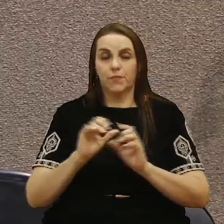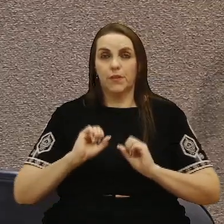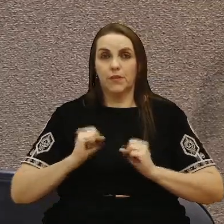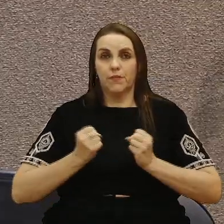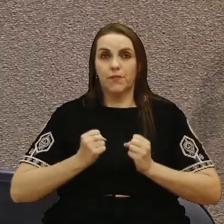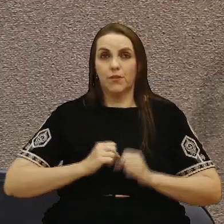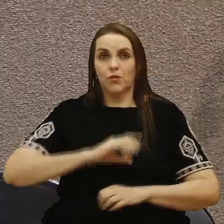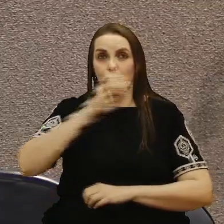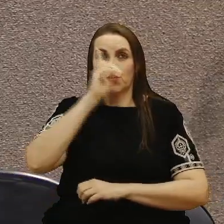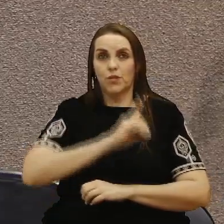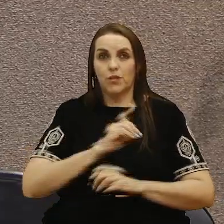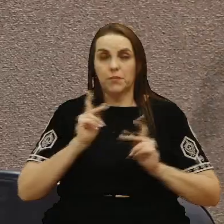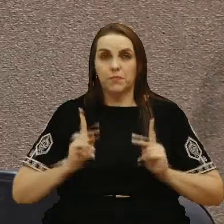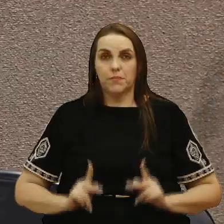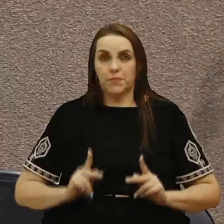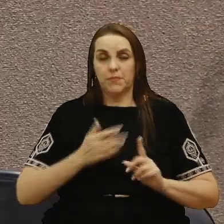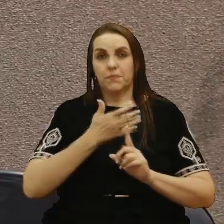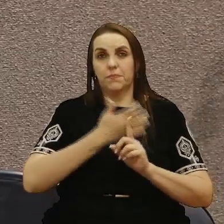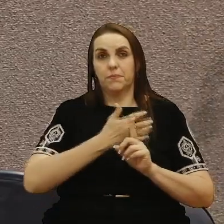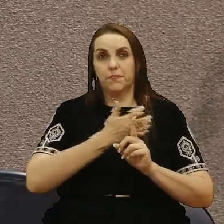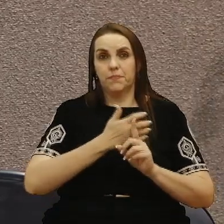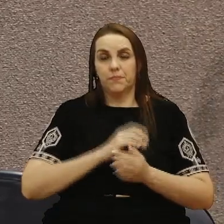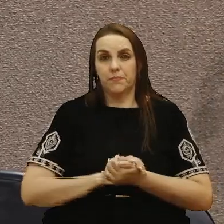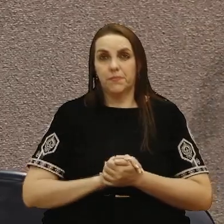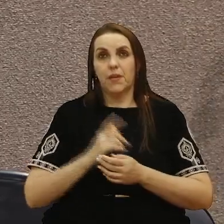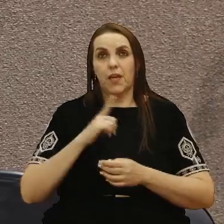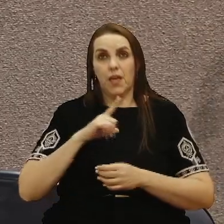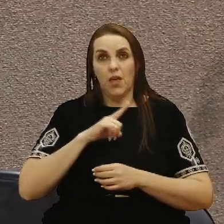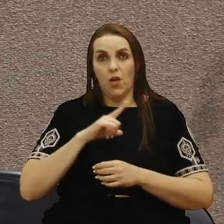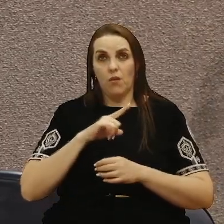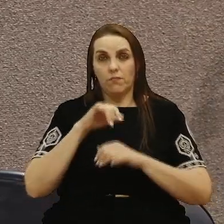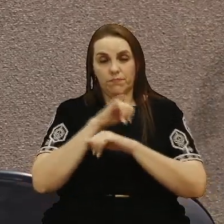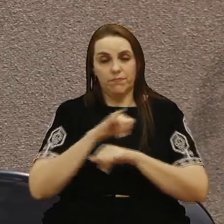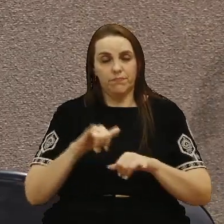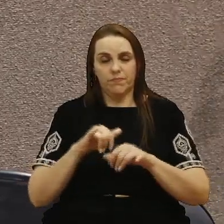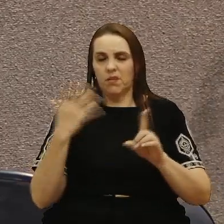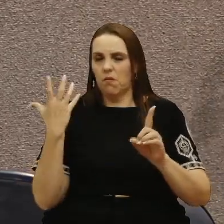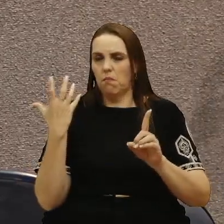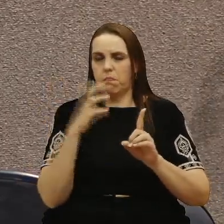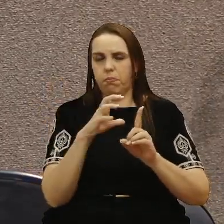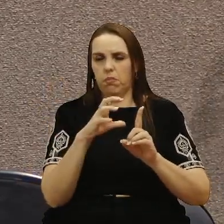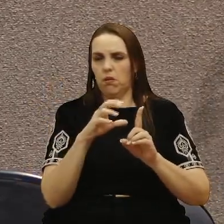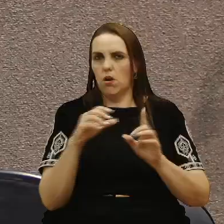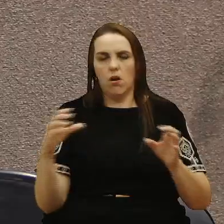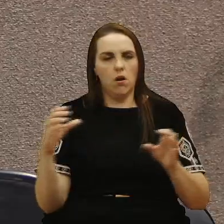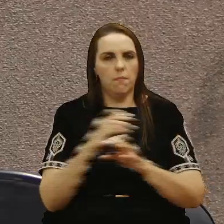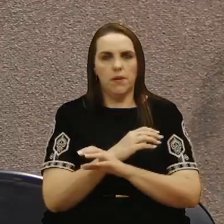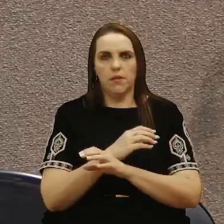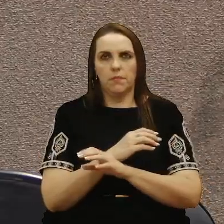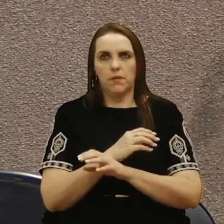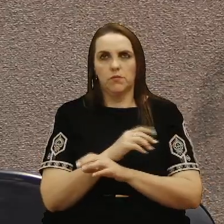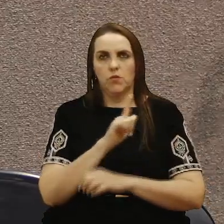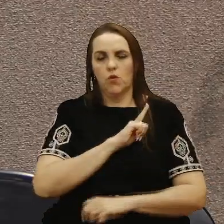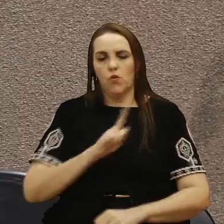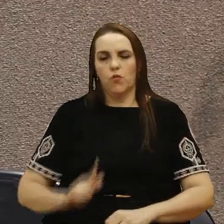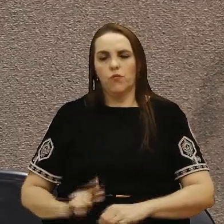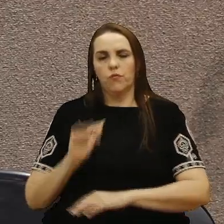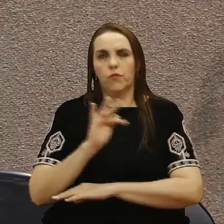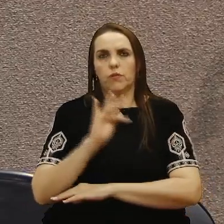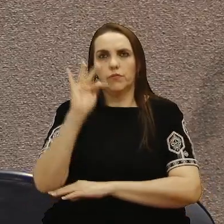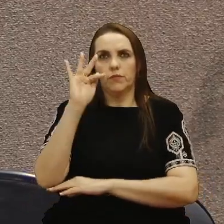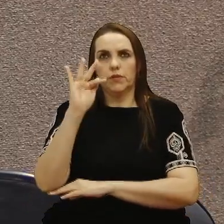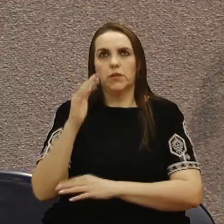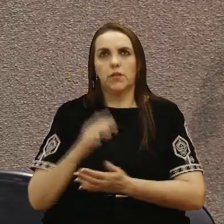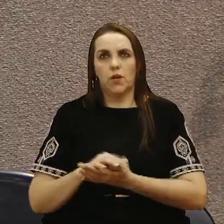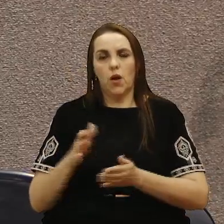Deficiência, manifesto a minha nota de repúdio completa ao governo federal. E aqui